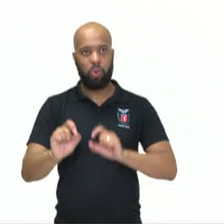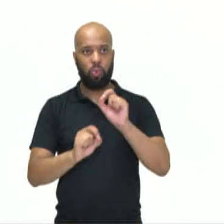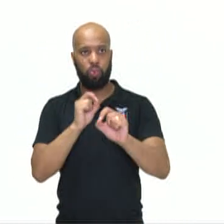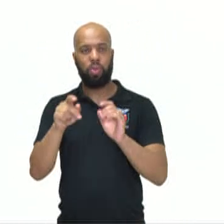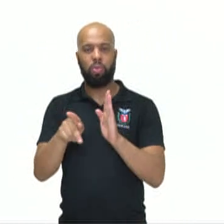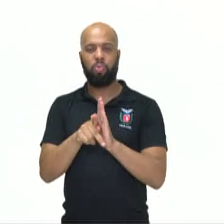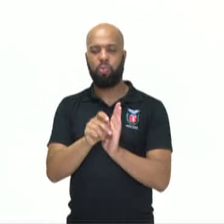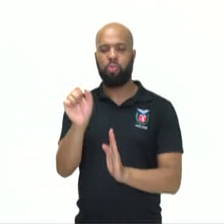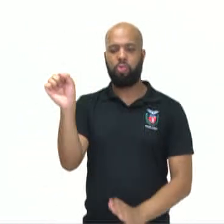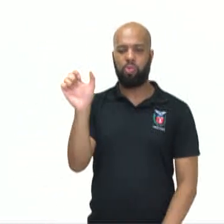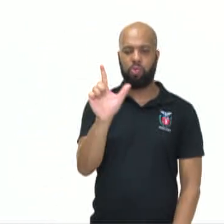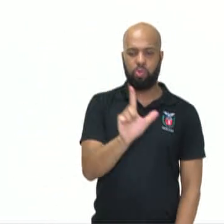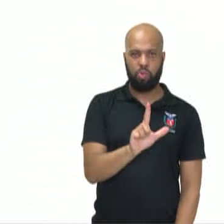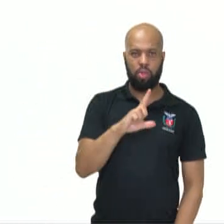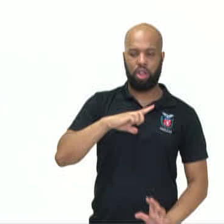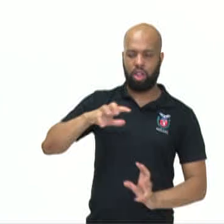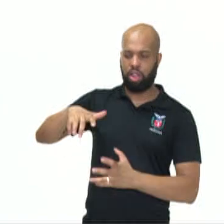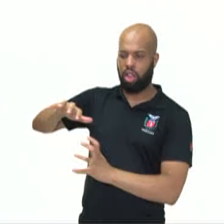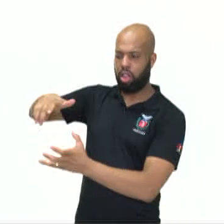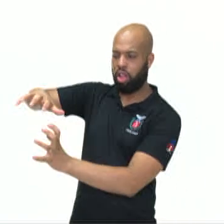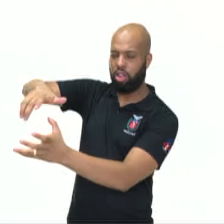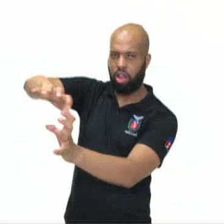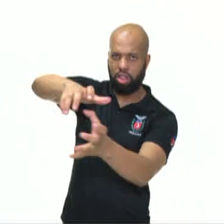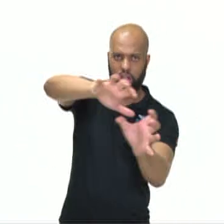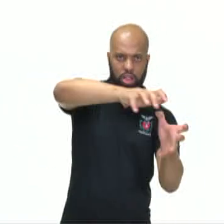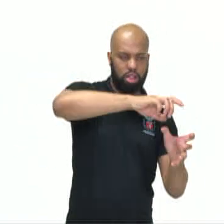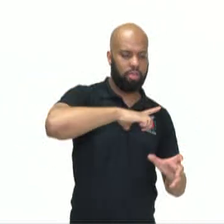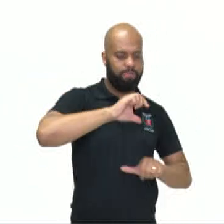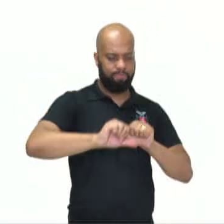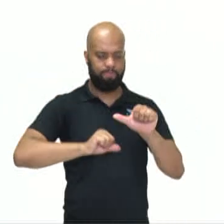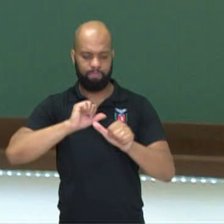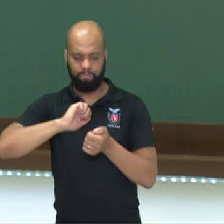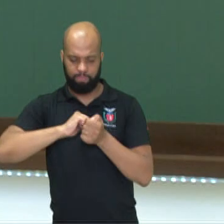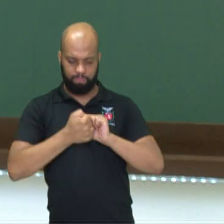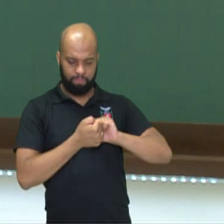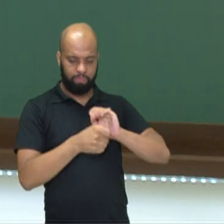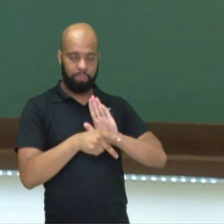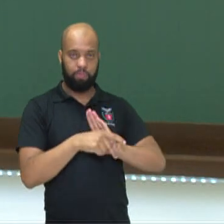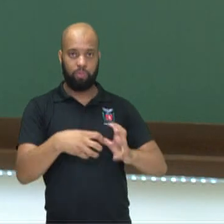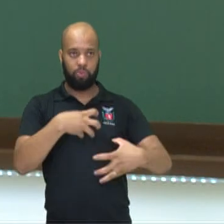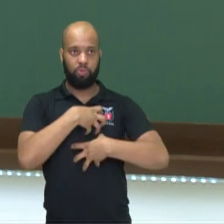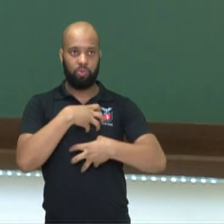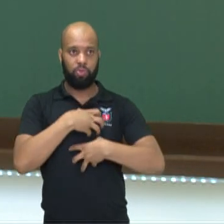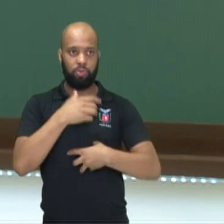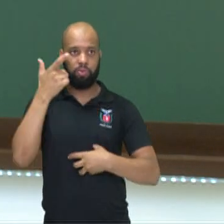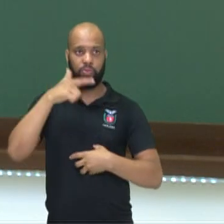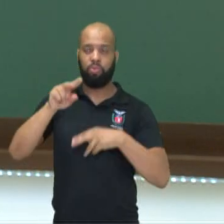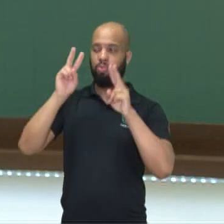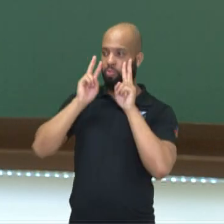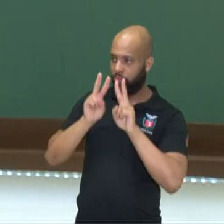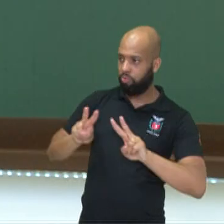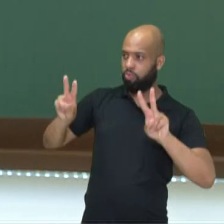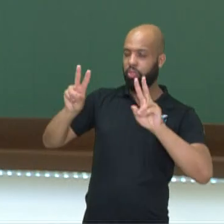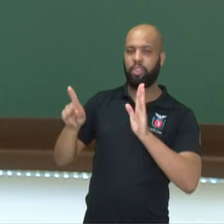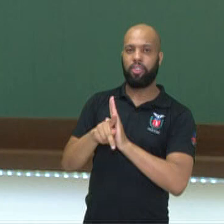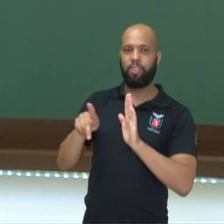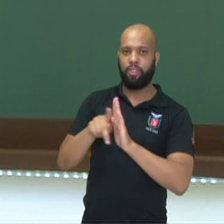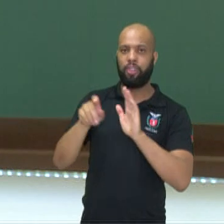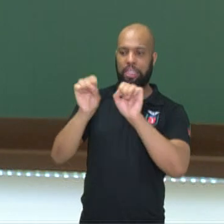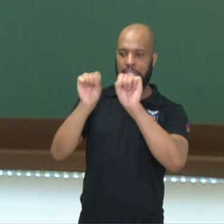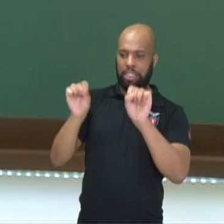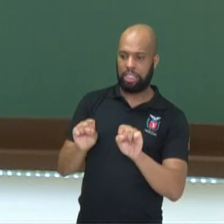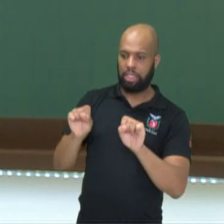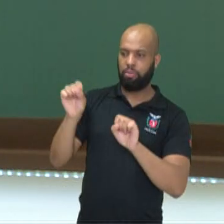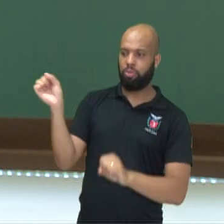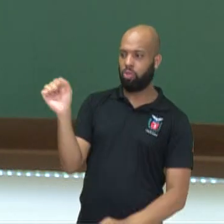revolução copernicana se deve a essa transformação na forma de se enxergar o sistema solar, o